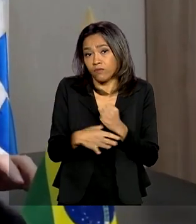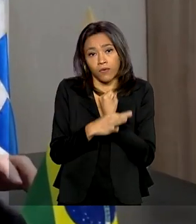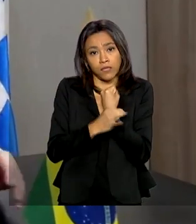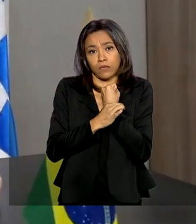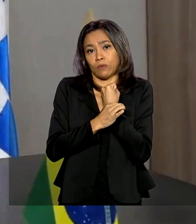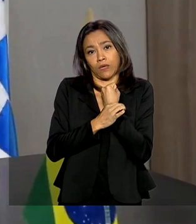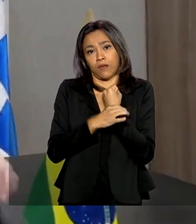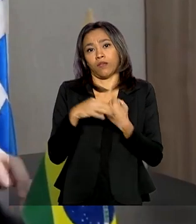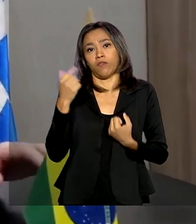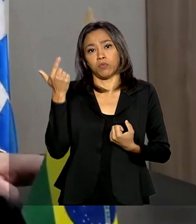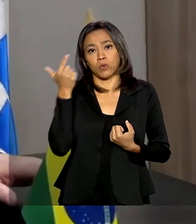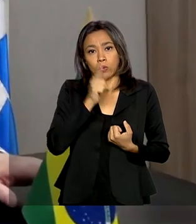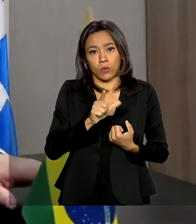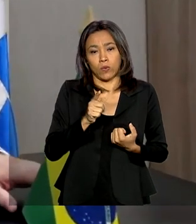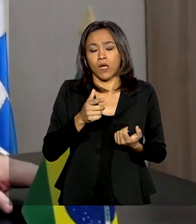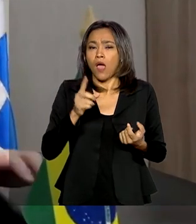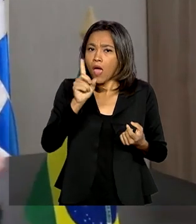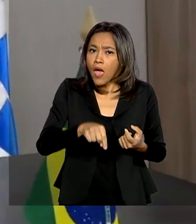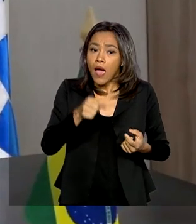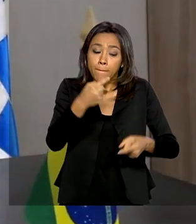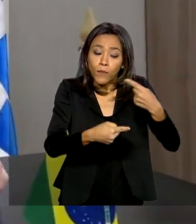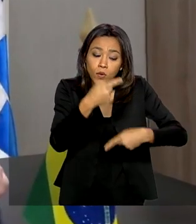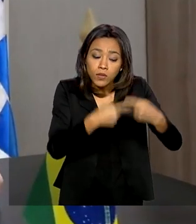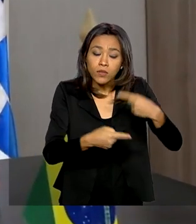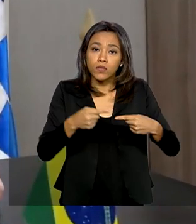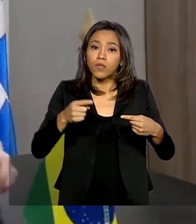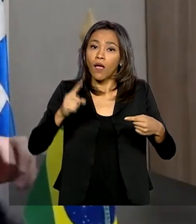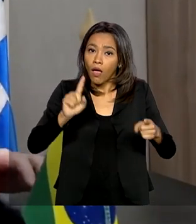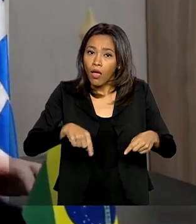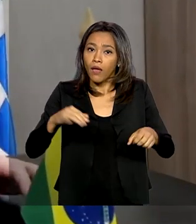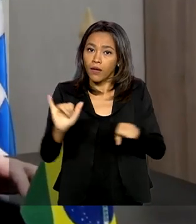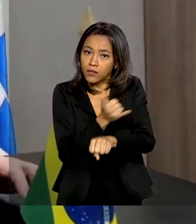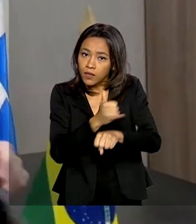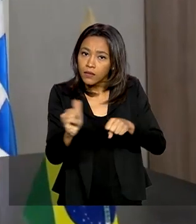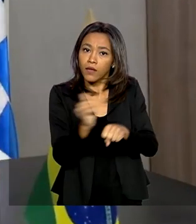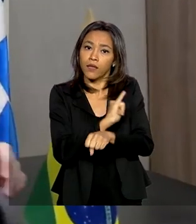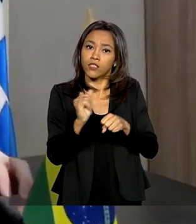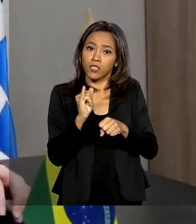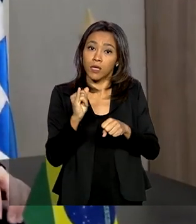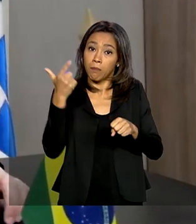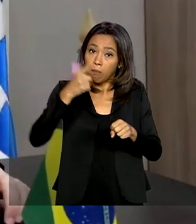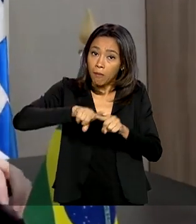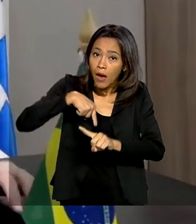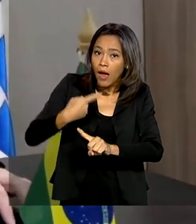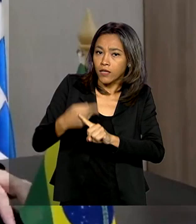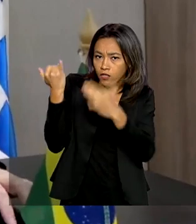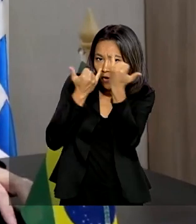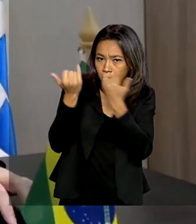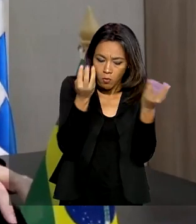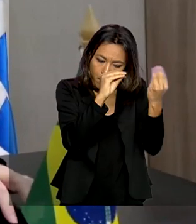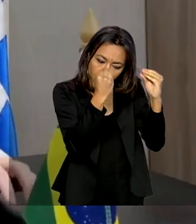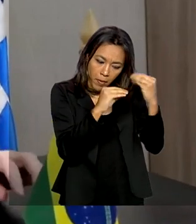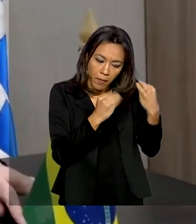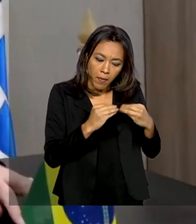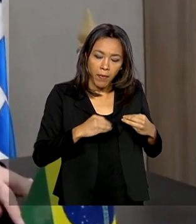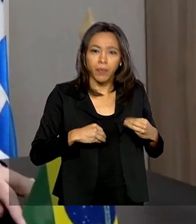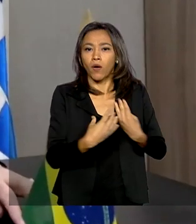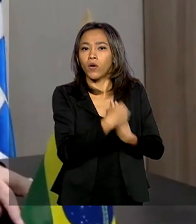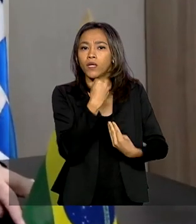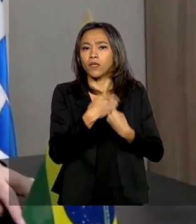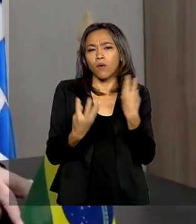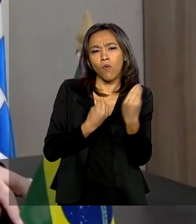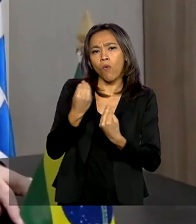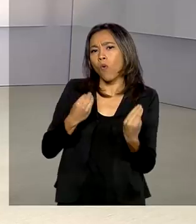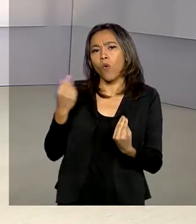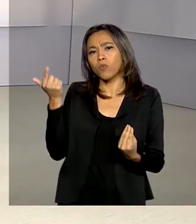que a gente vai sair. É a política que você desenha e as ações que você desenha com essa informação é que vão definir o quanto, como a gente vai seguir e